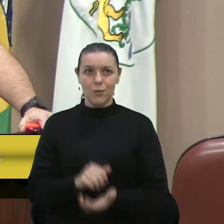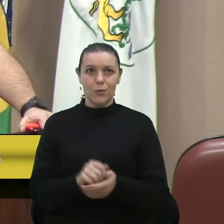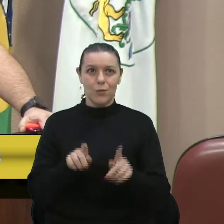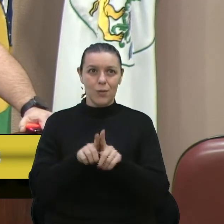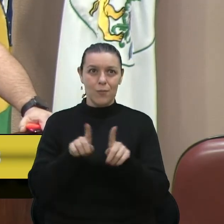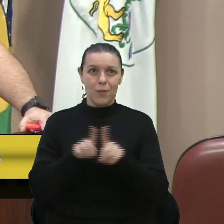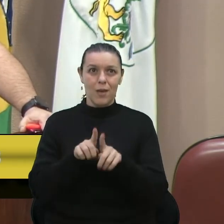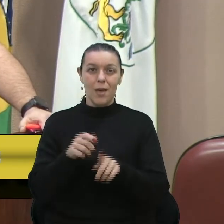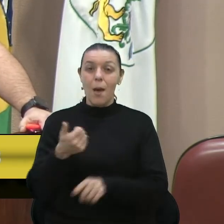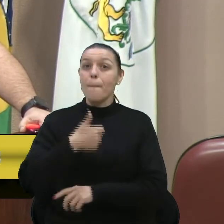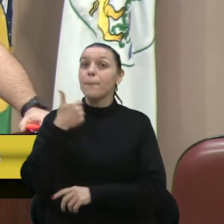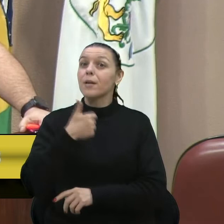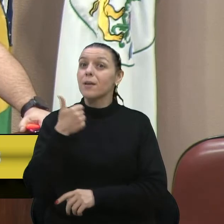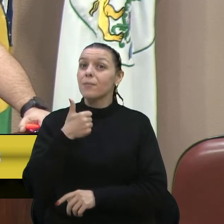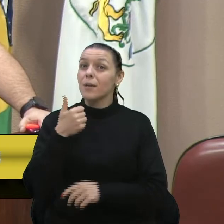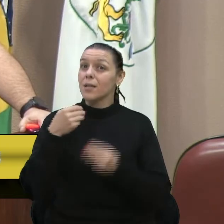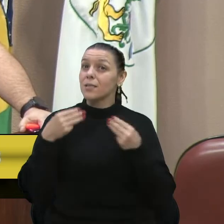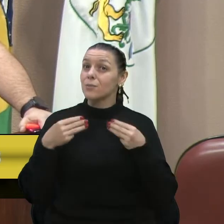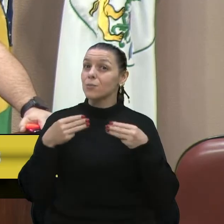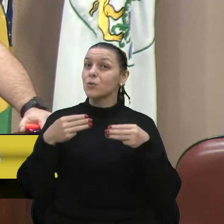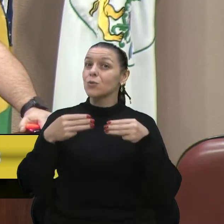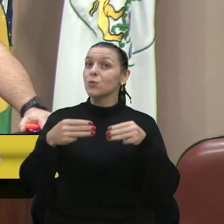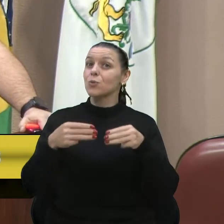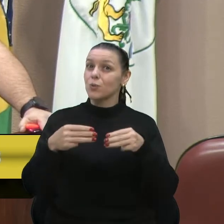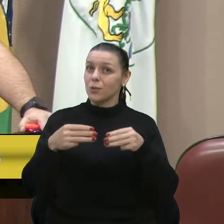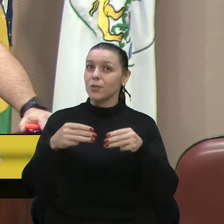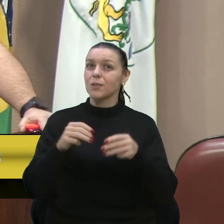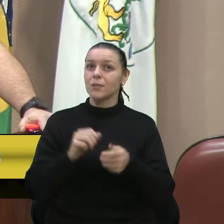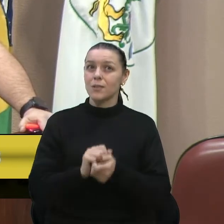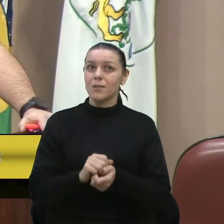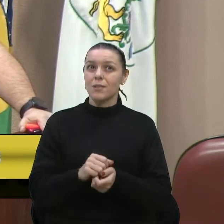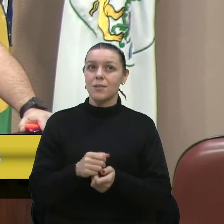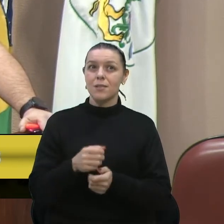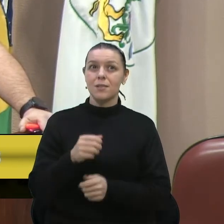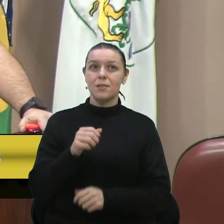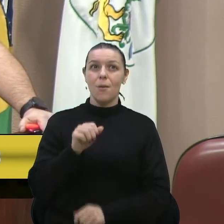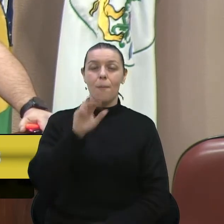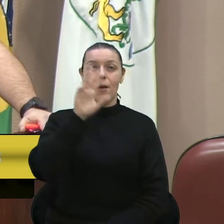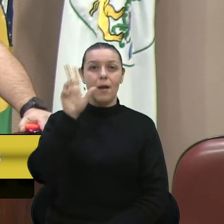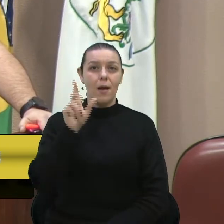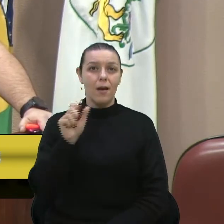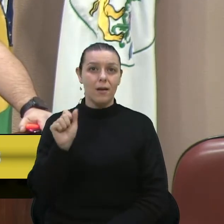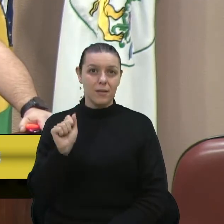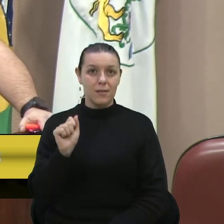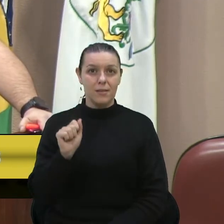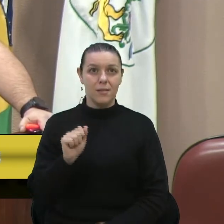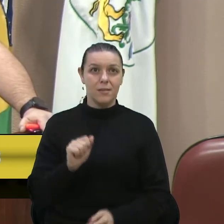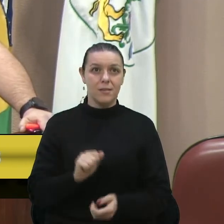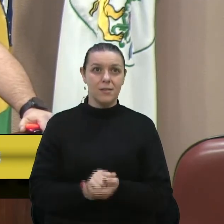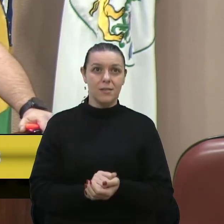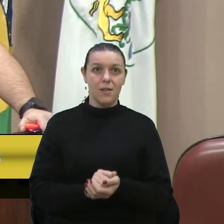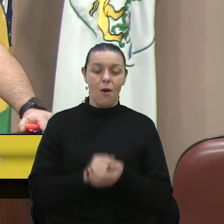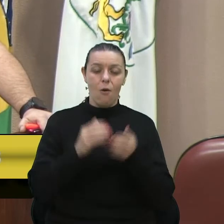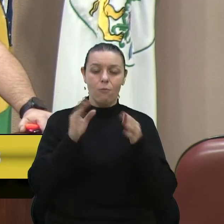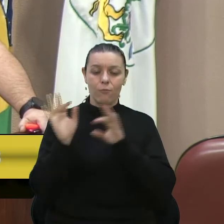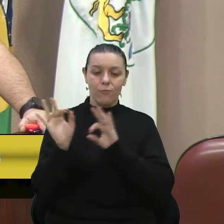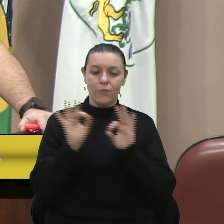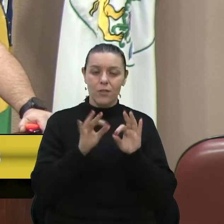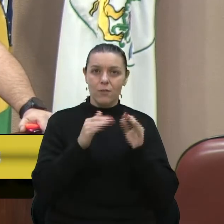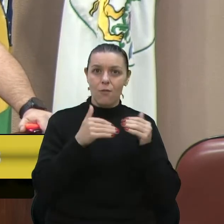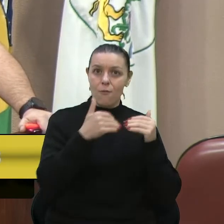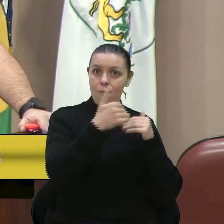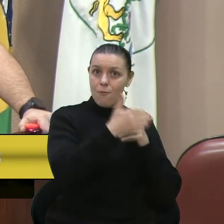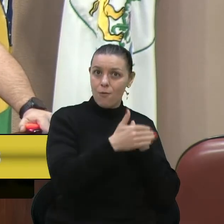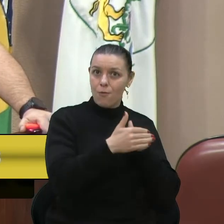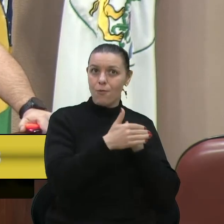Foi uma das primeiras missões, né, do Juventude lá para a Ásia, num período que o Juventude ficou fora, né,